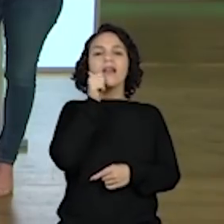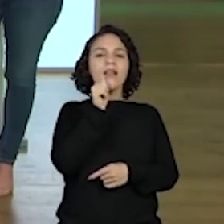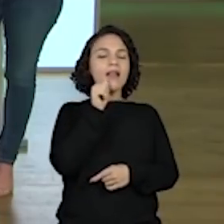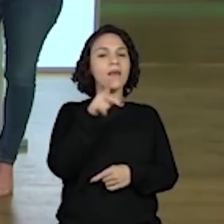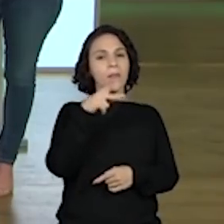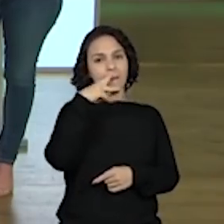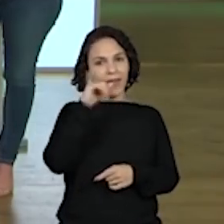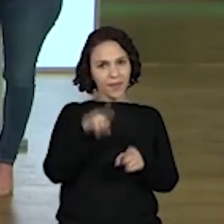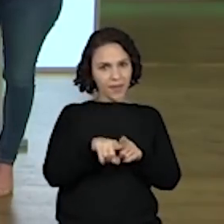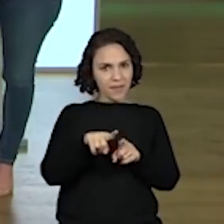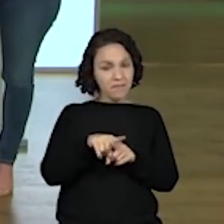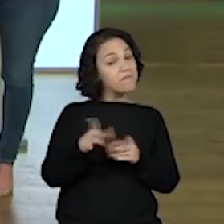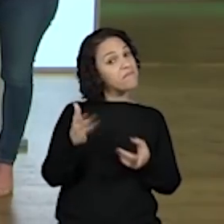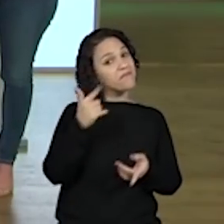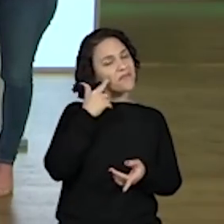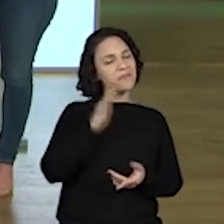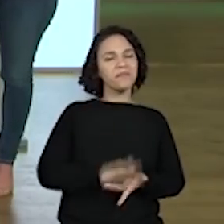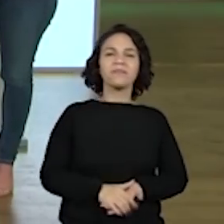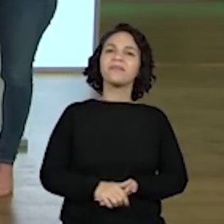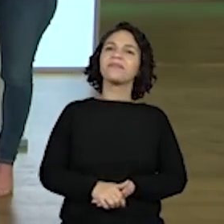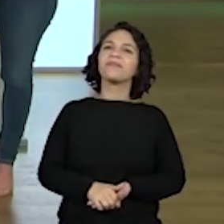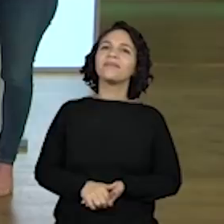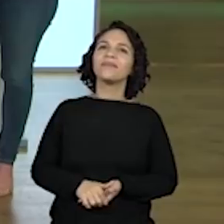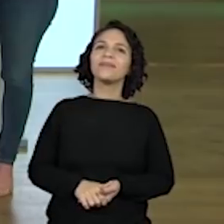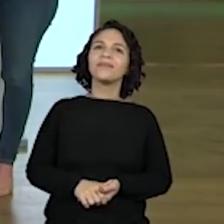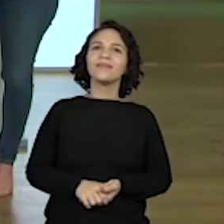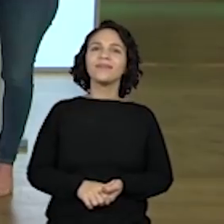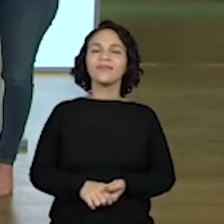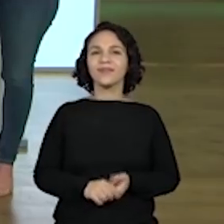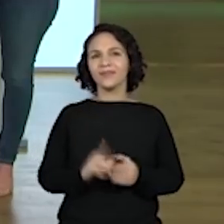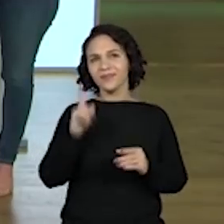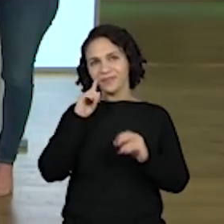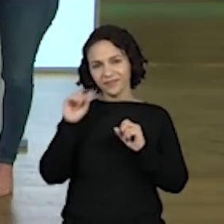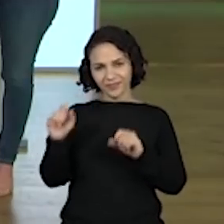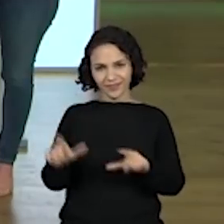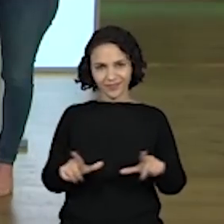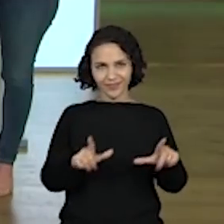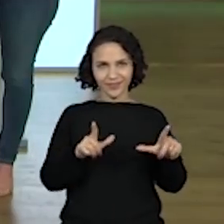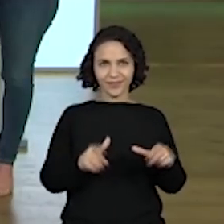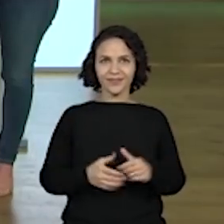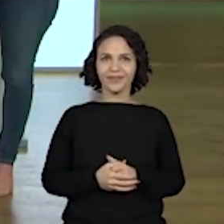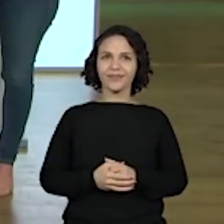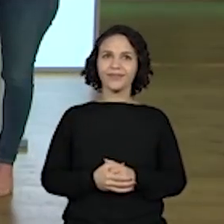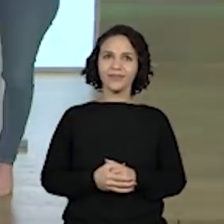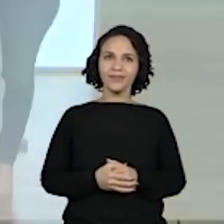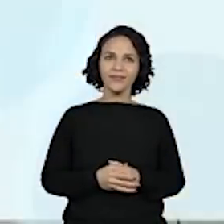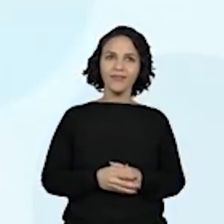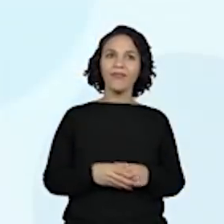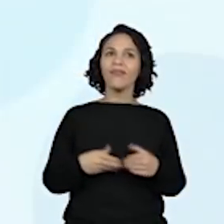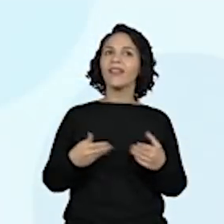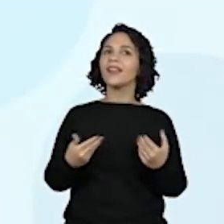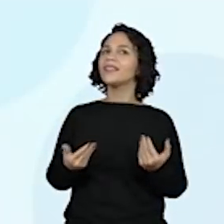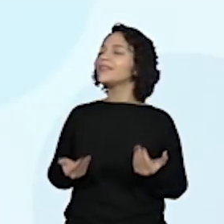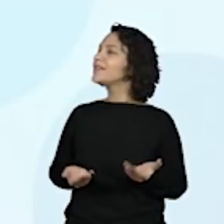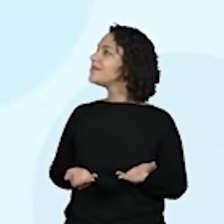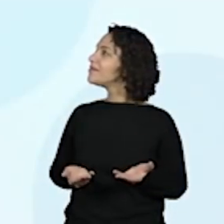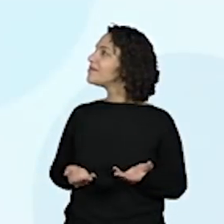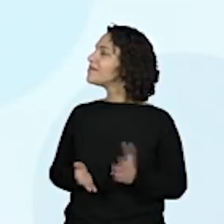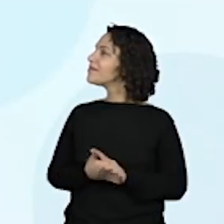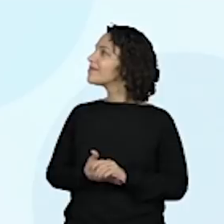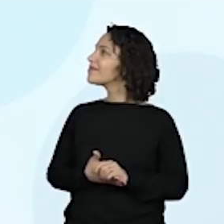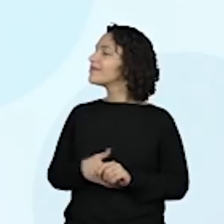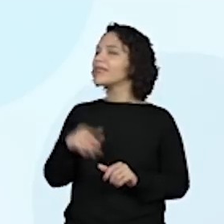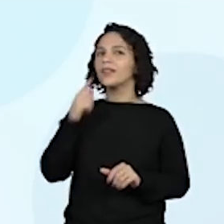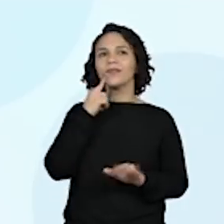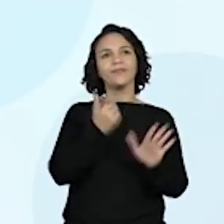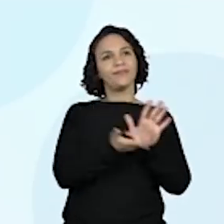Vamos lá então, para a nossa próxima tela. Vejam, temos aí uma